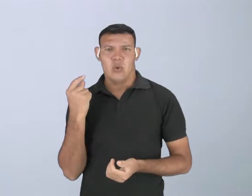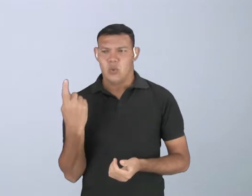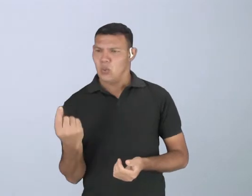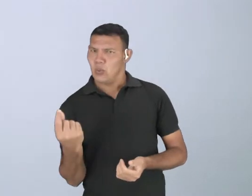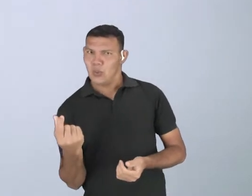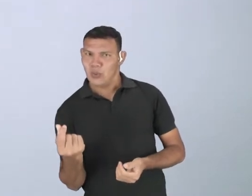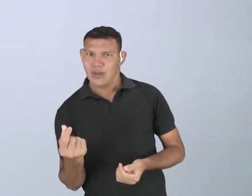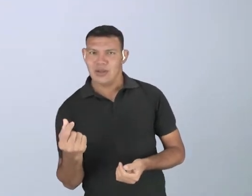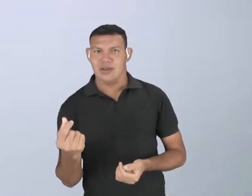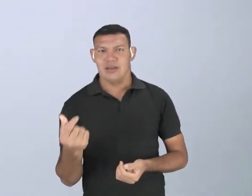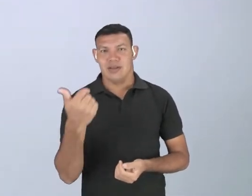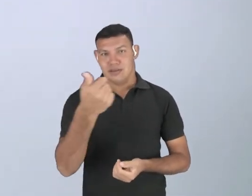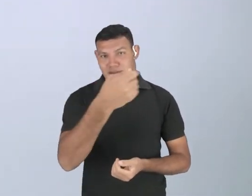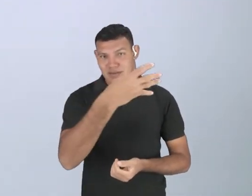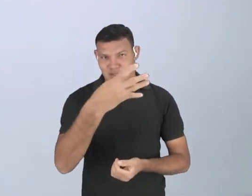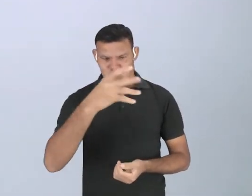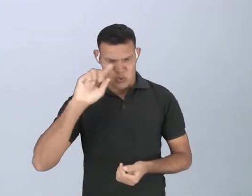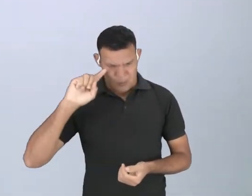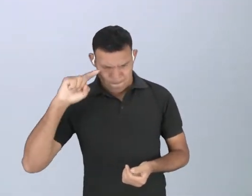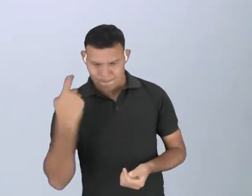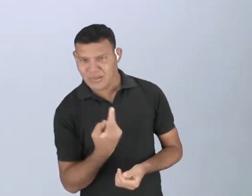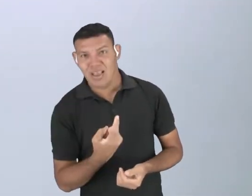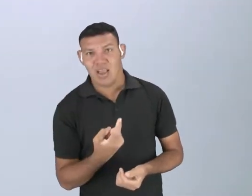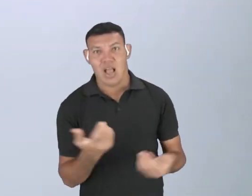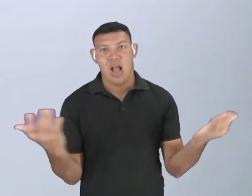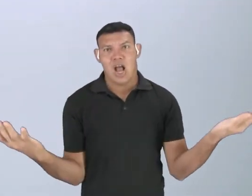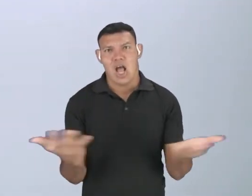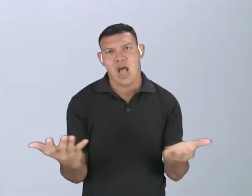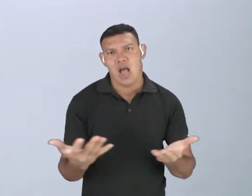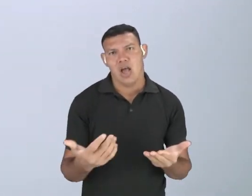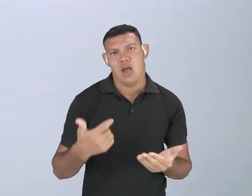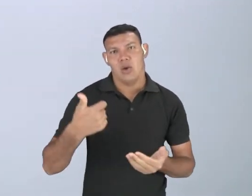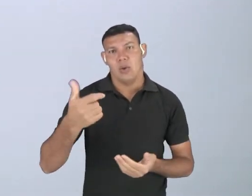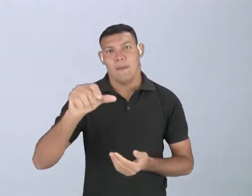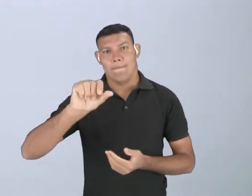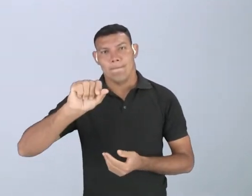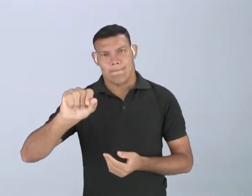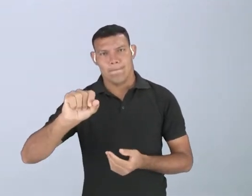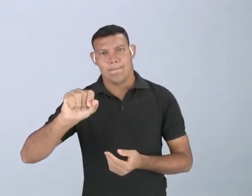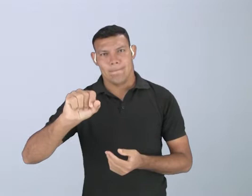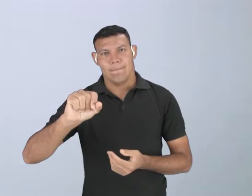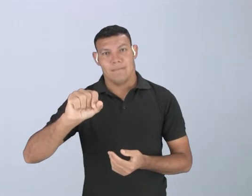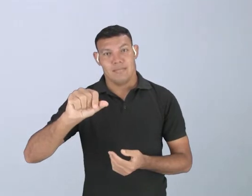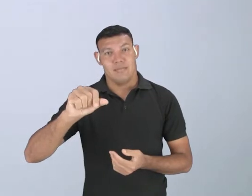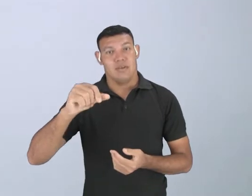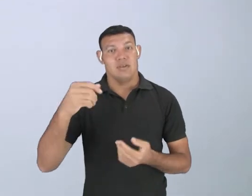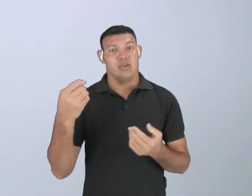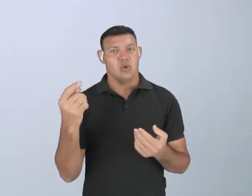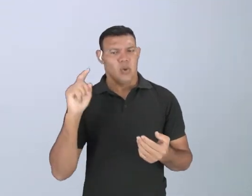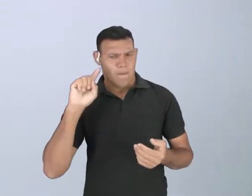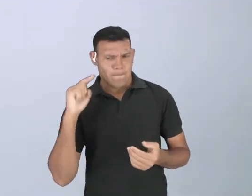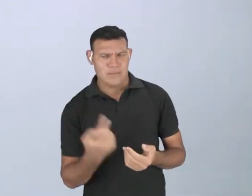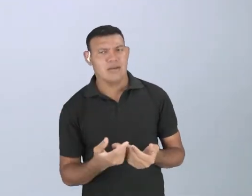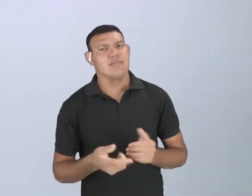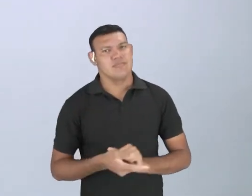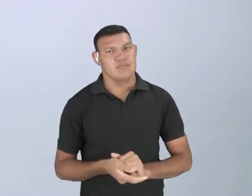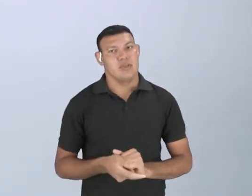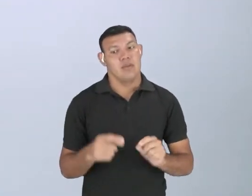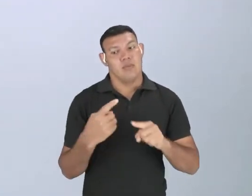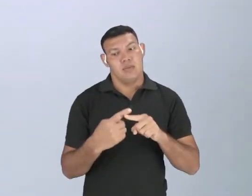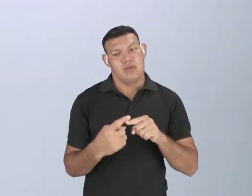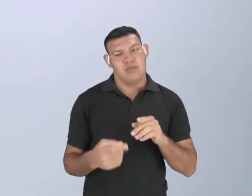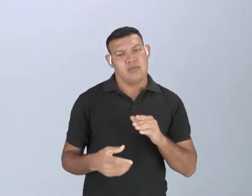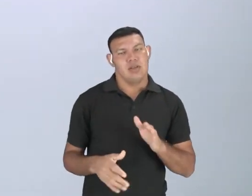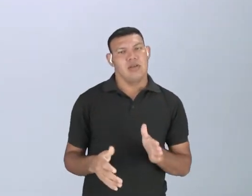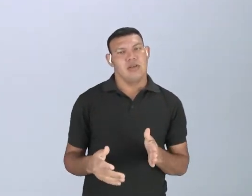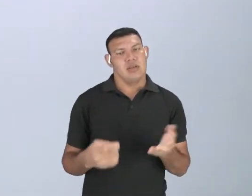e da procura, E as pessoas continuam procurando, Então, continuam comprando. Então, o preço aumenta de acordo com